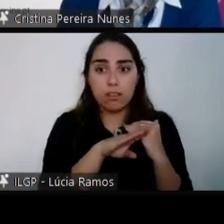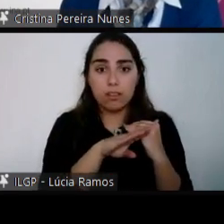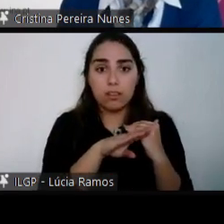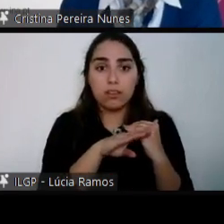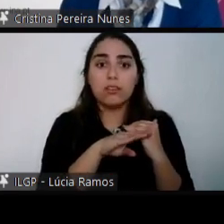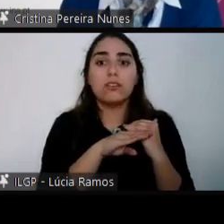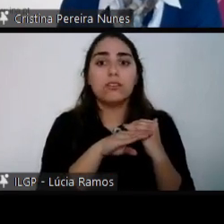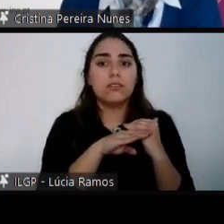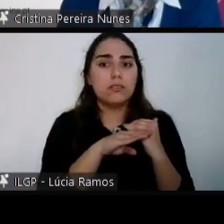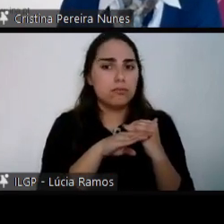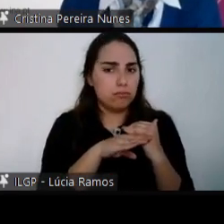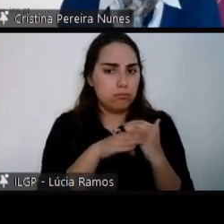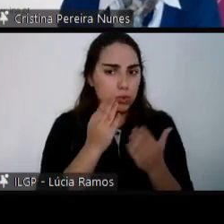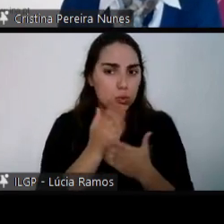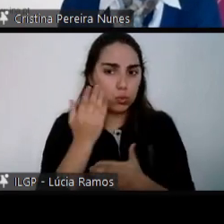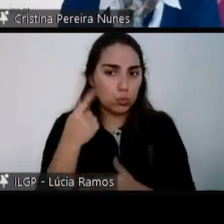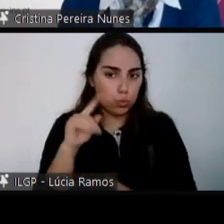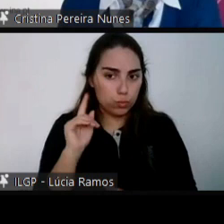Analytics.